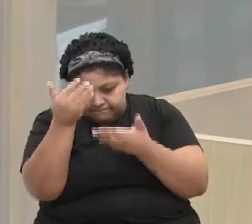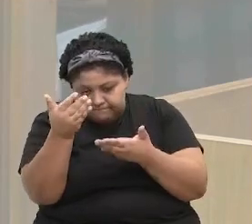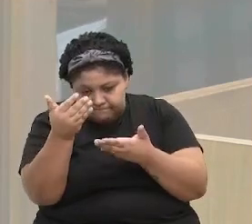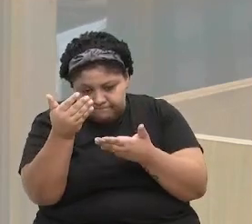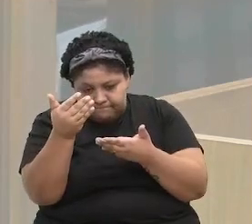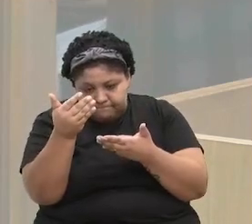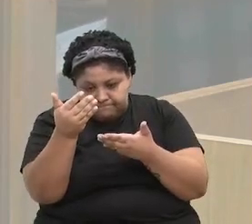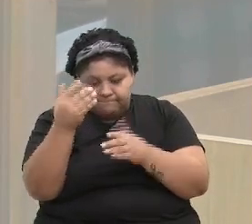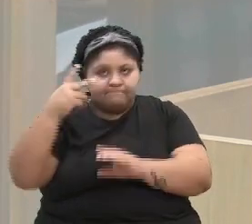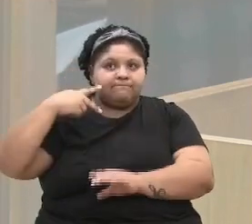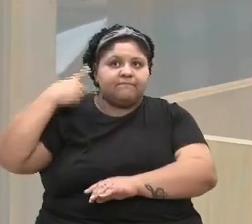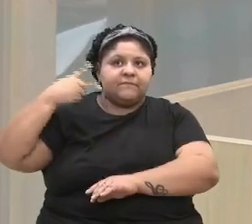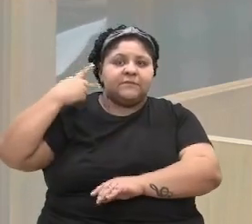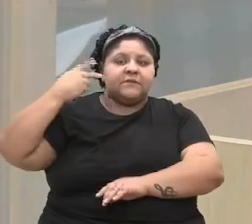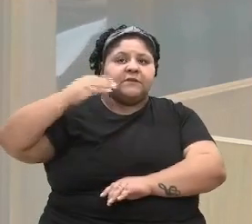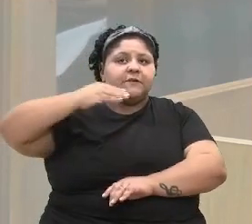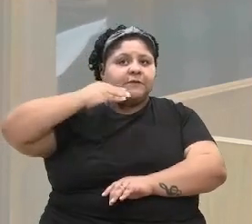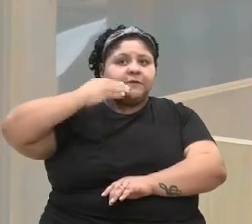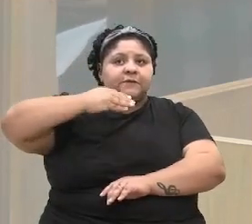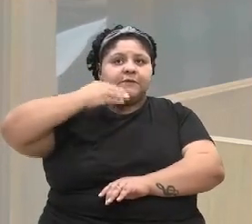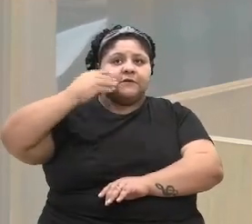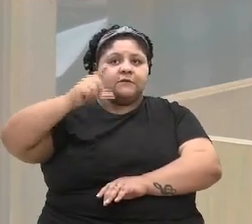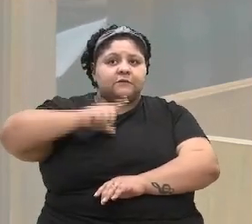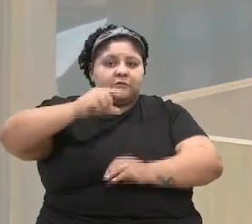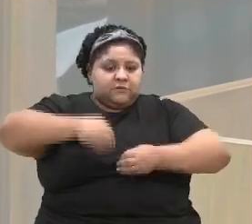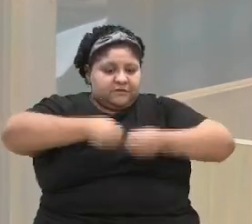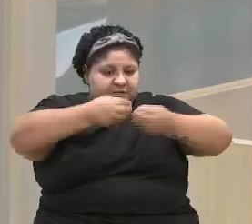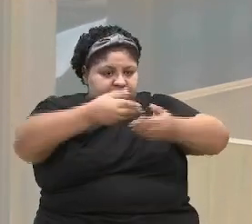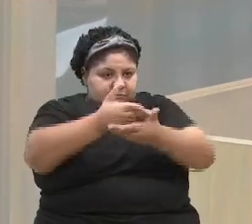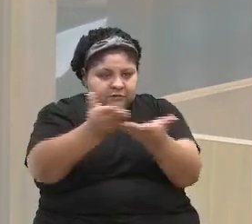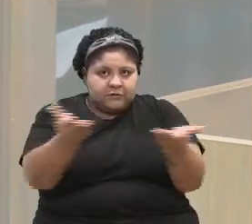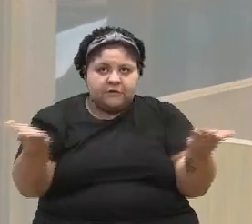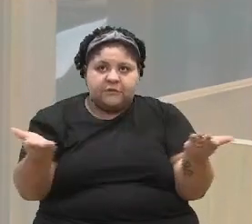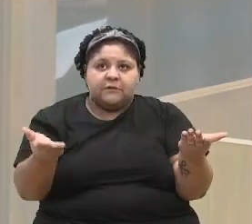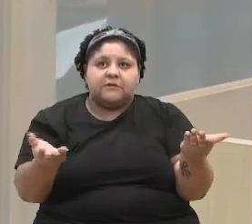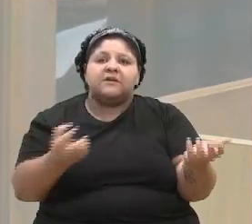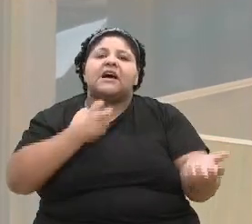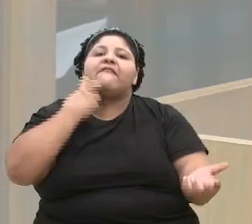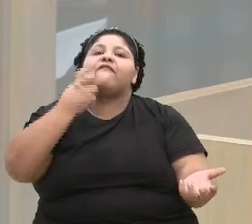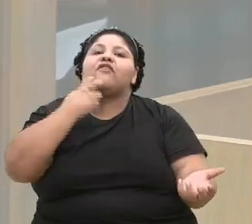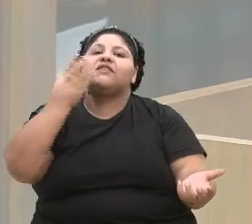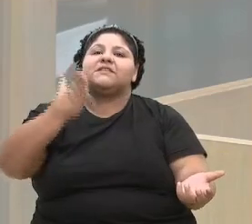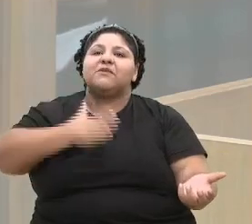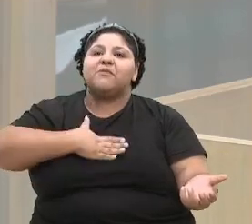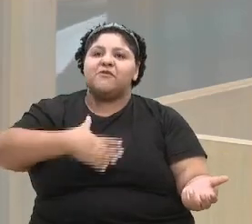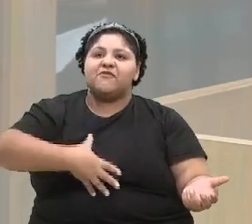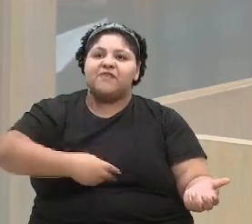vereador Alexandre Bortola por ter nos cedido este espaço e dar voz ao Xande, porque eu